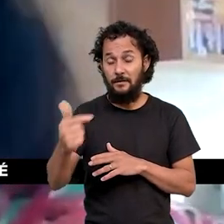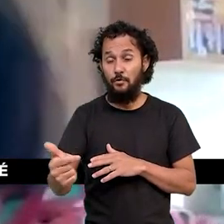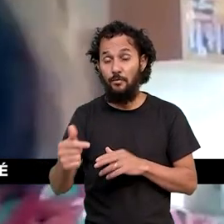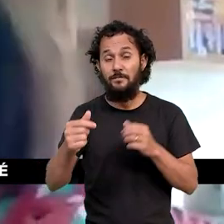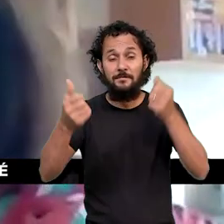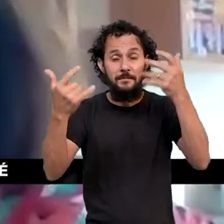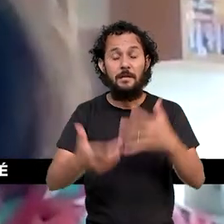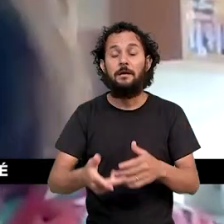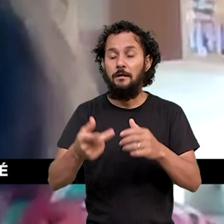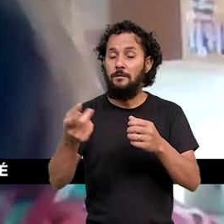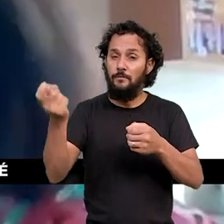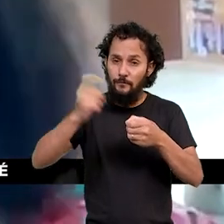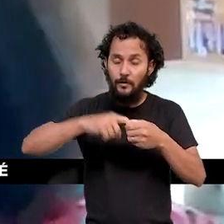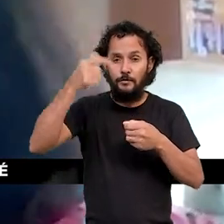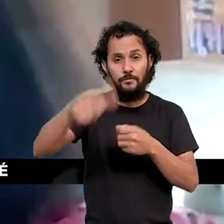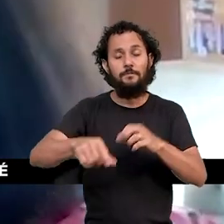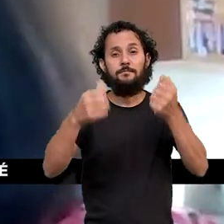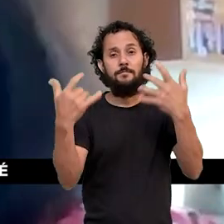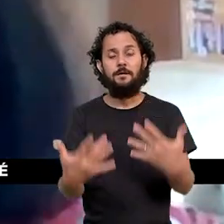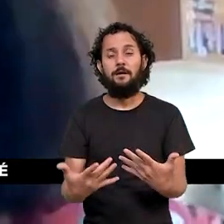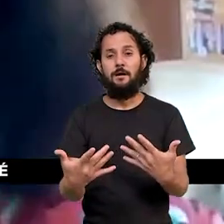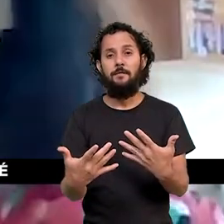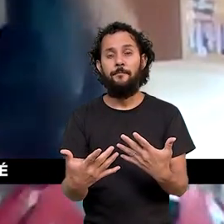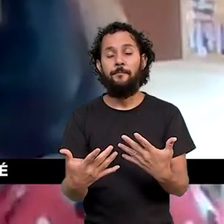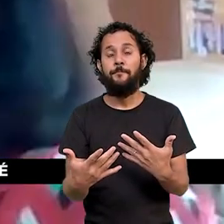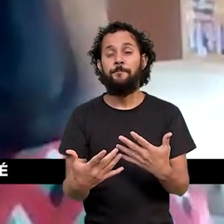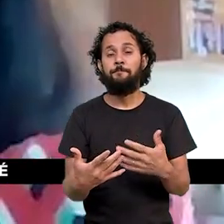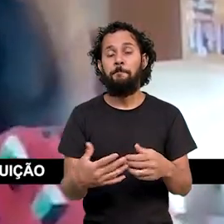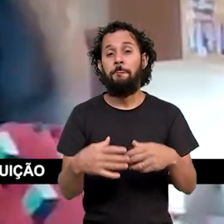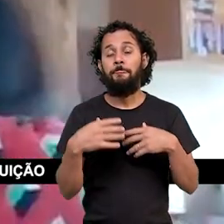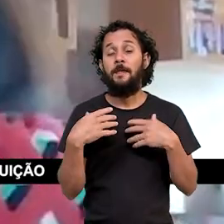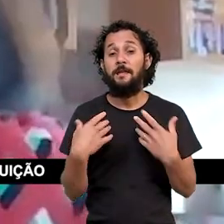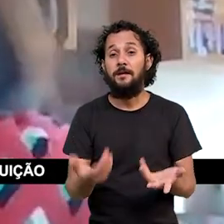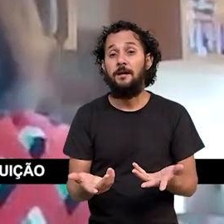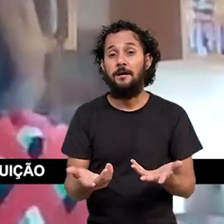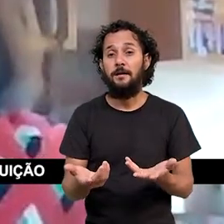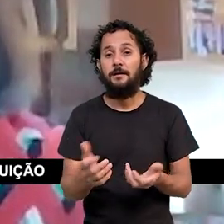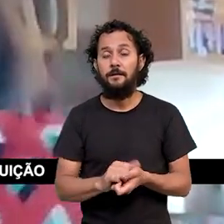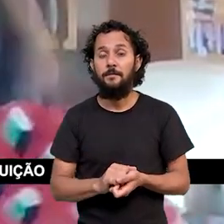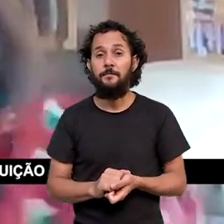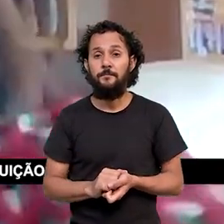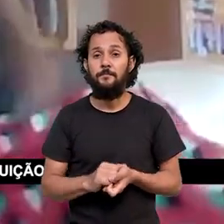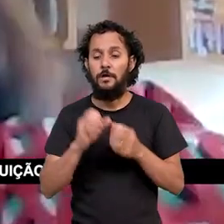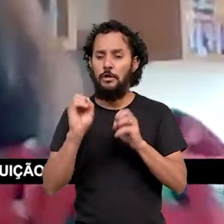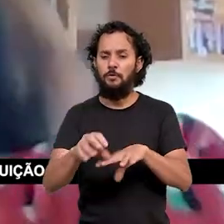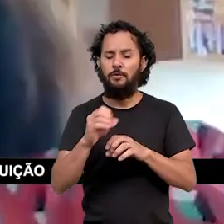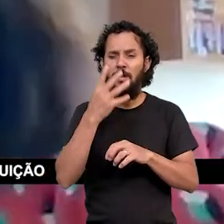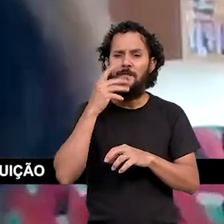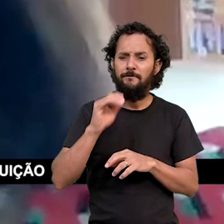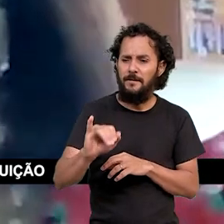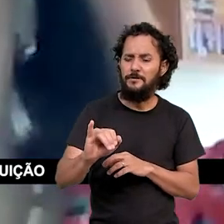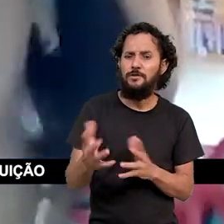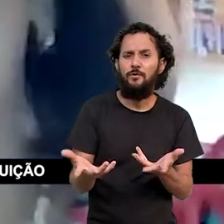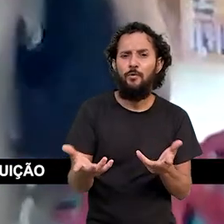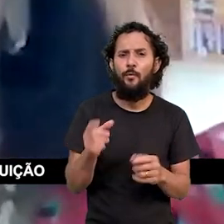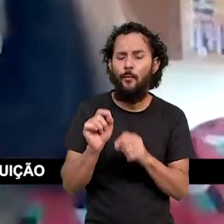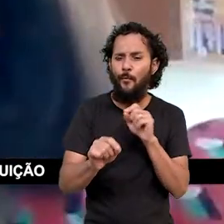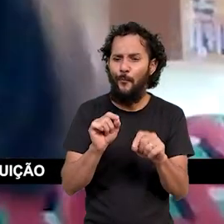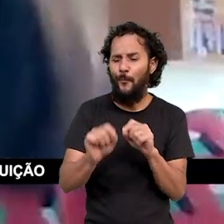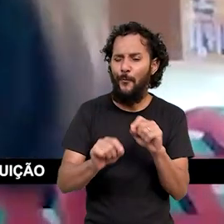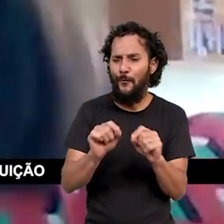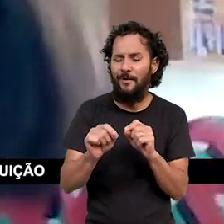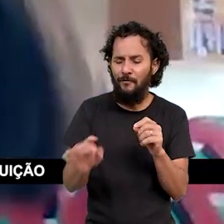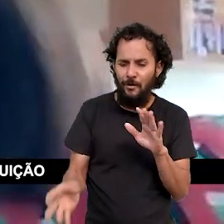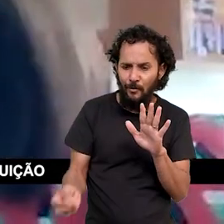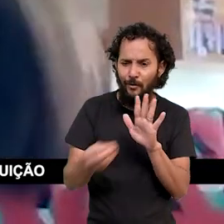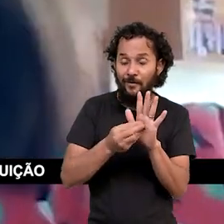12.712.572, ela vai retomar isso, né? E a educação infantil, ela só